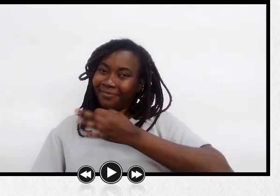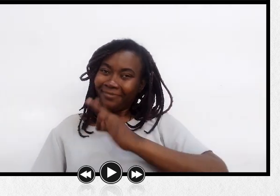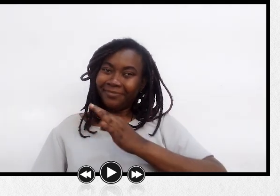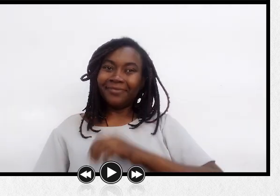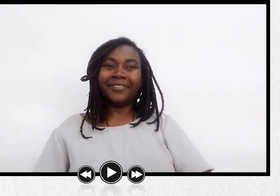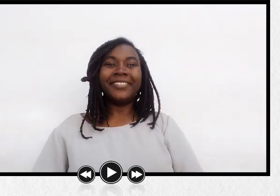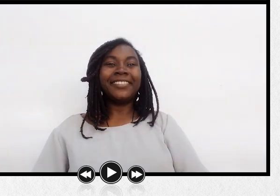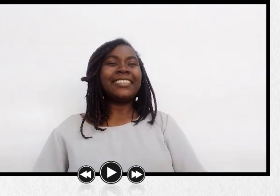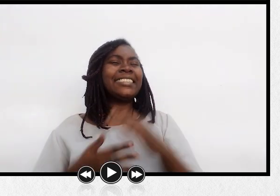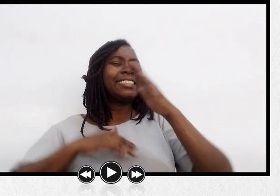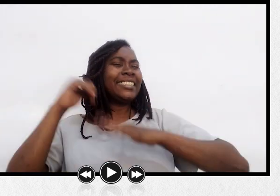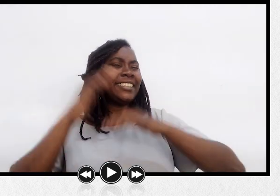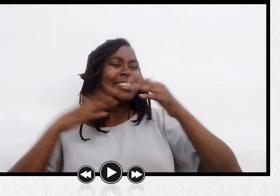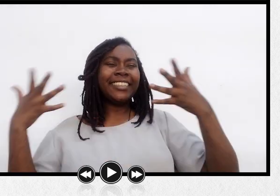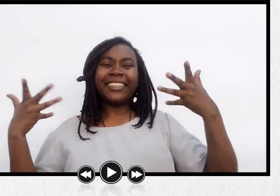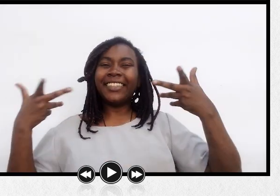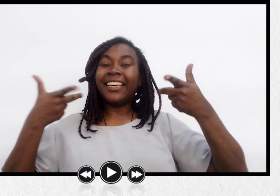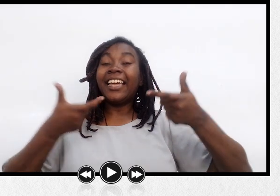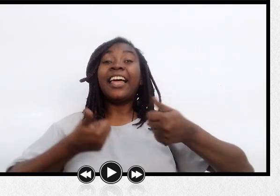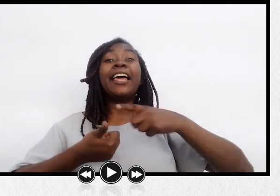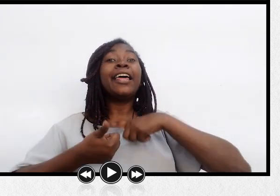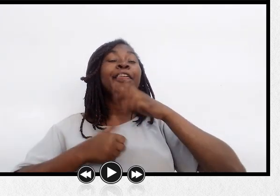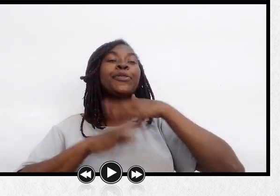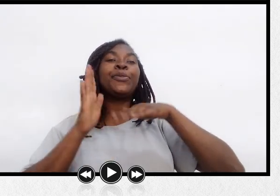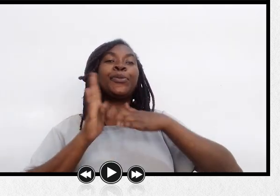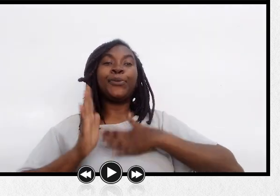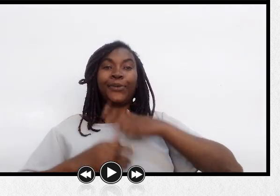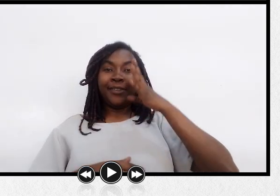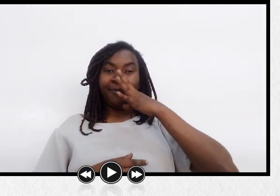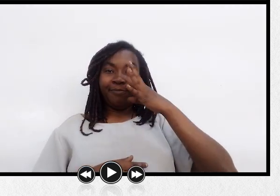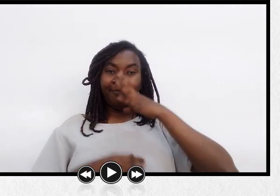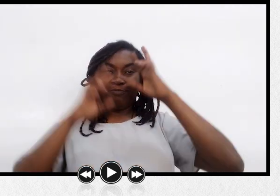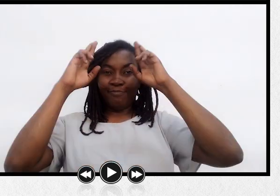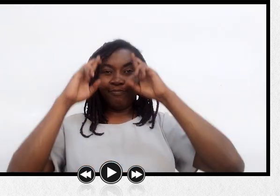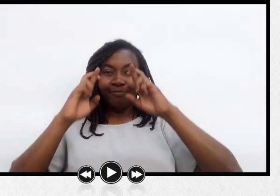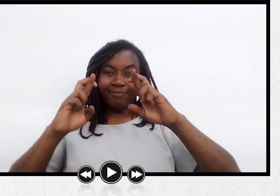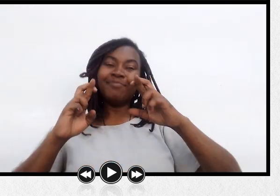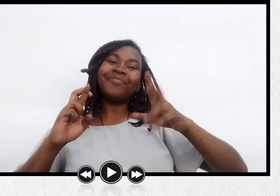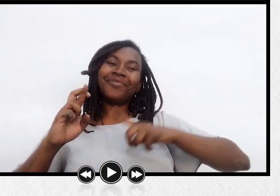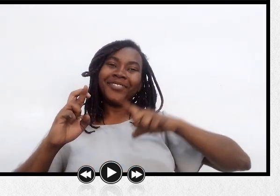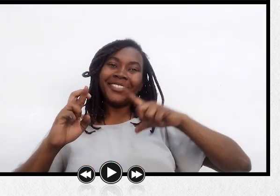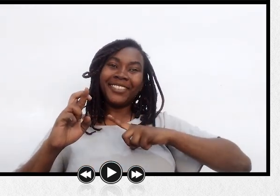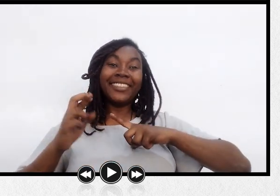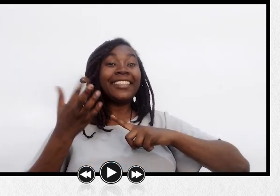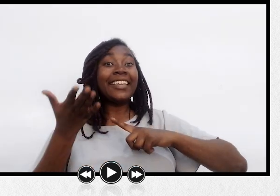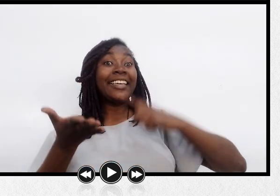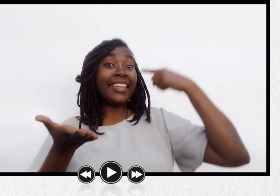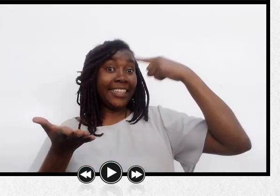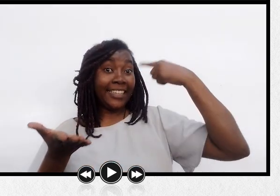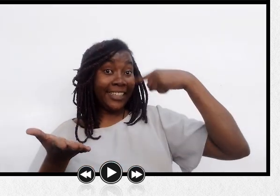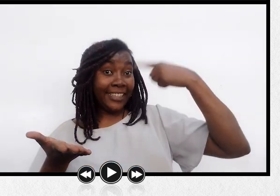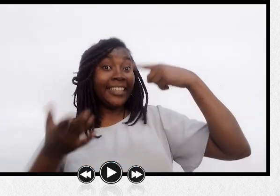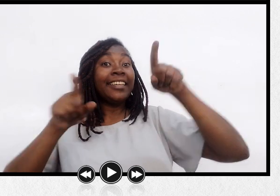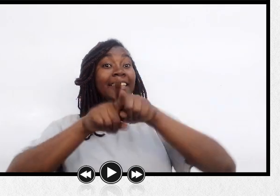profissional incrível, que tem toda a minha admiração e o meu respeito. É um advogado